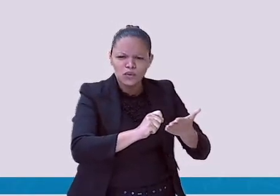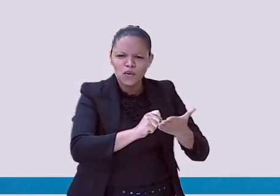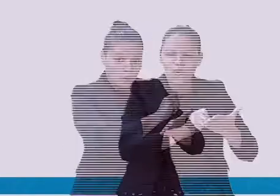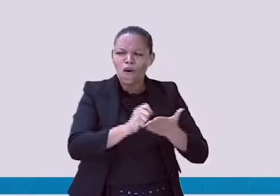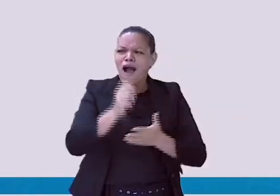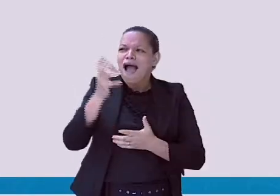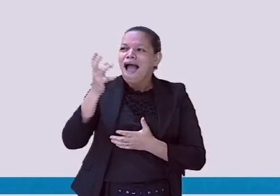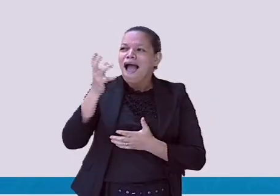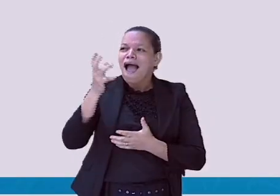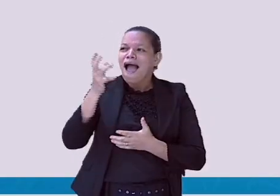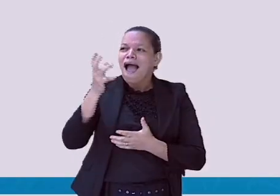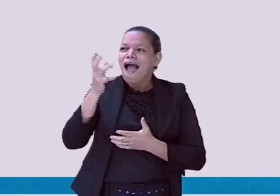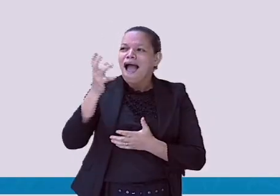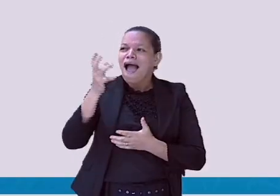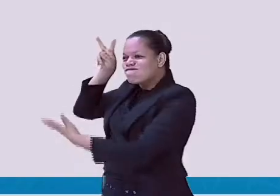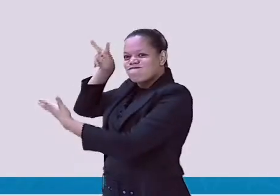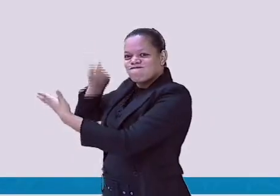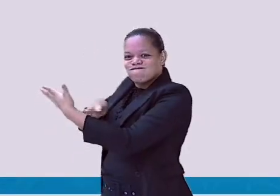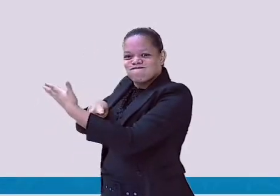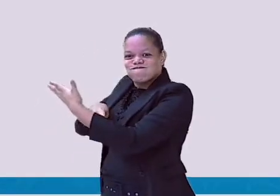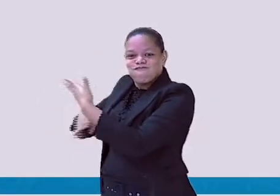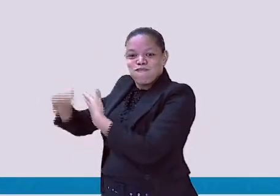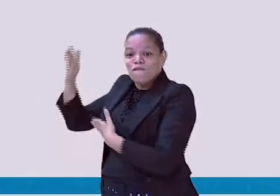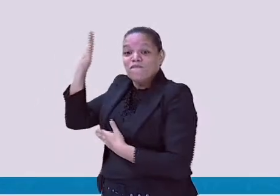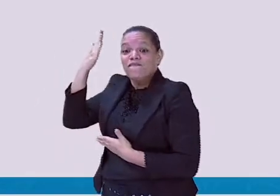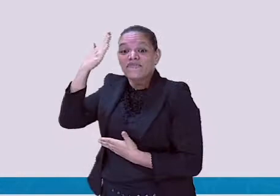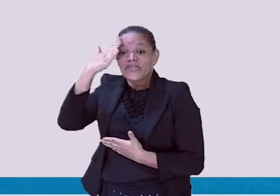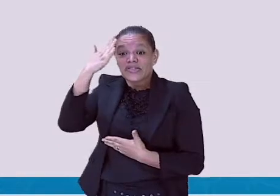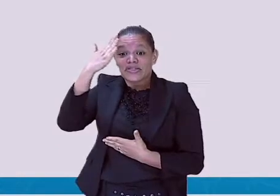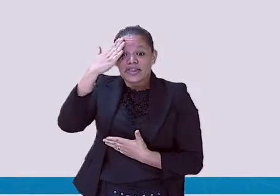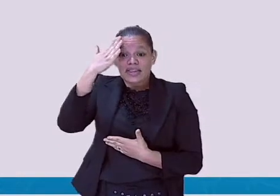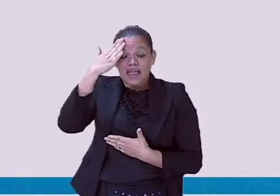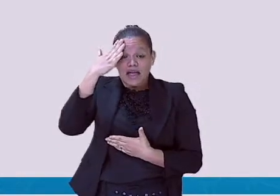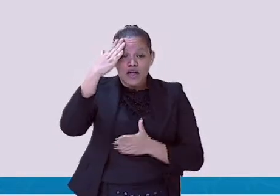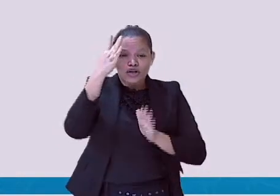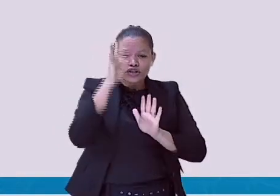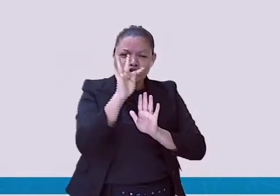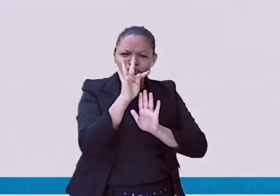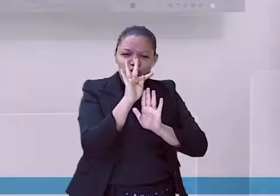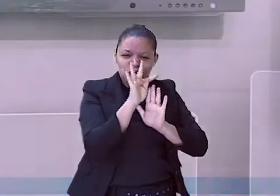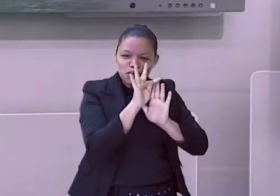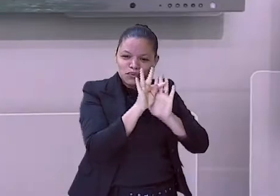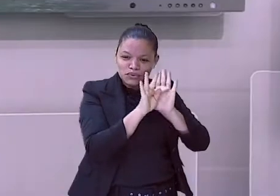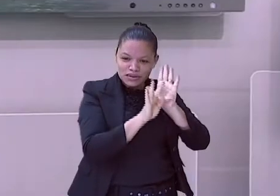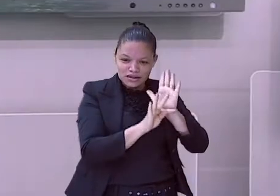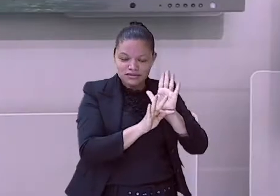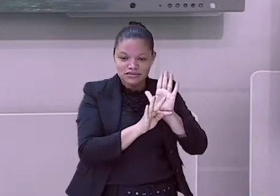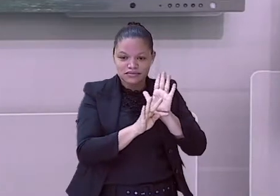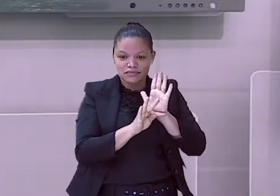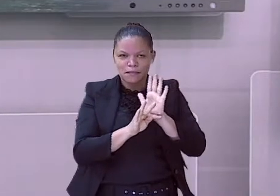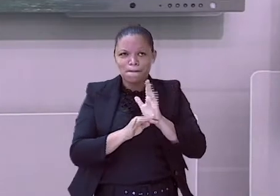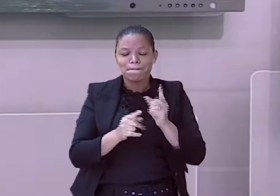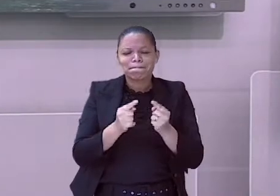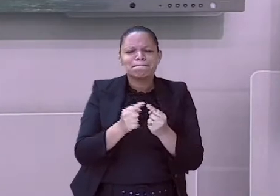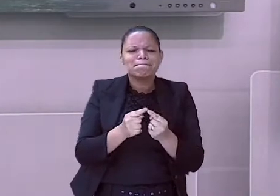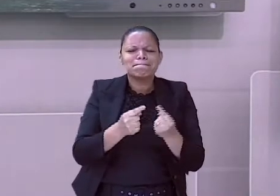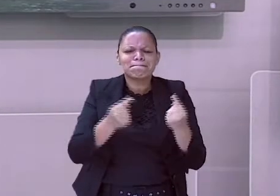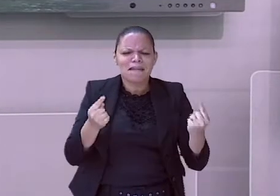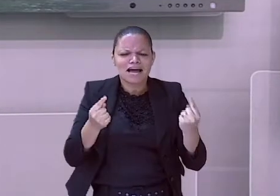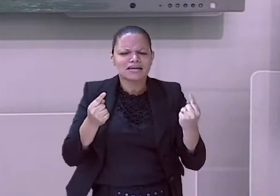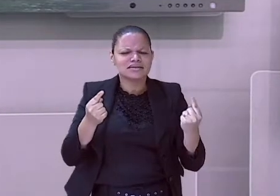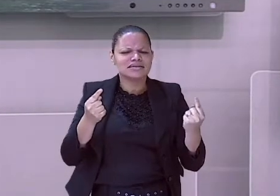produção objetiva. Quando o escritor, ele prepara a matéria,